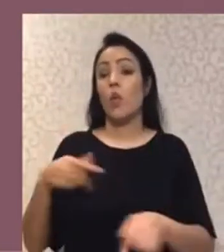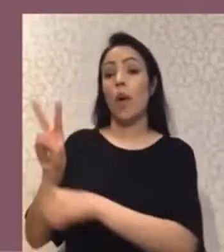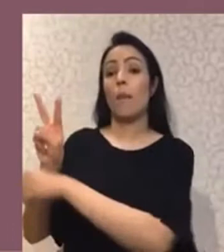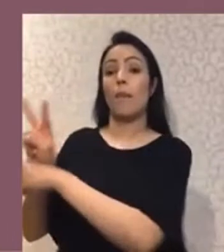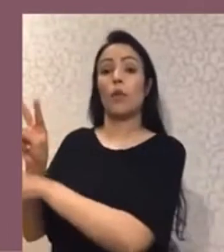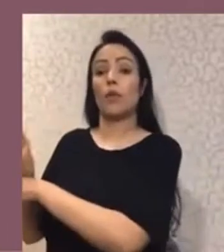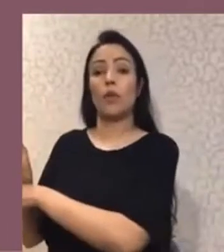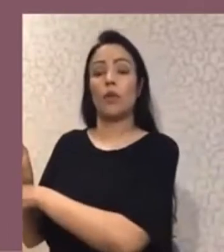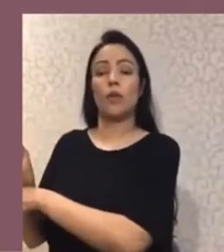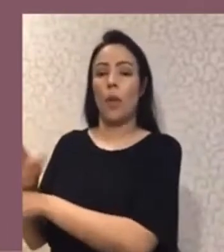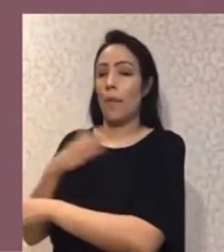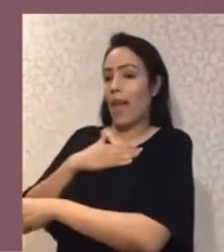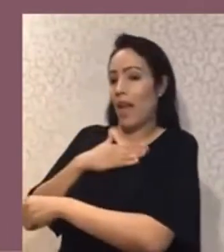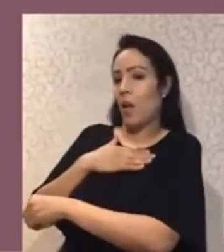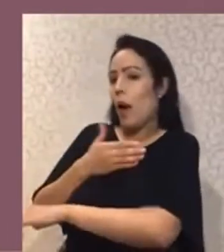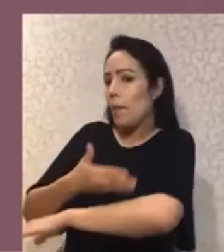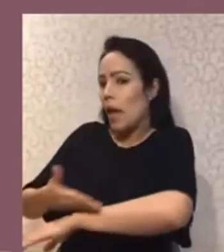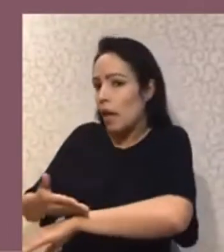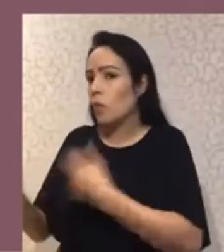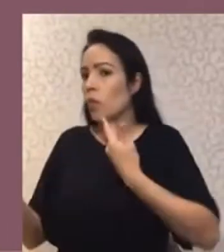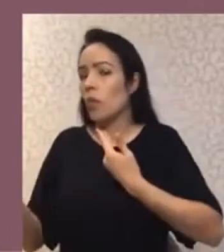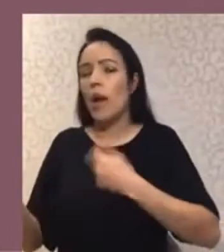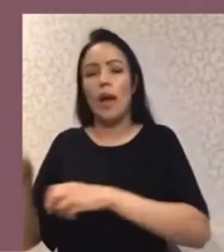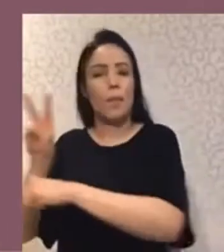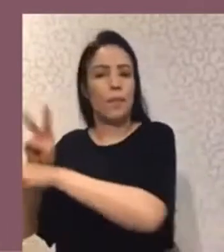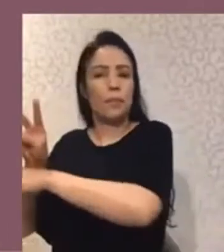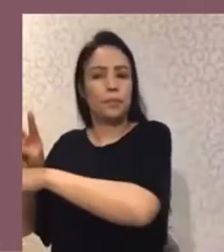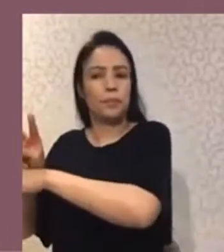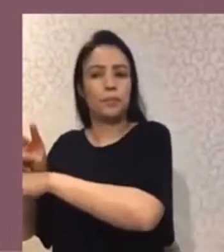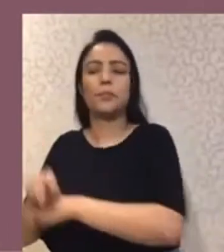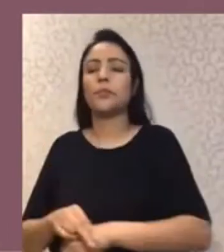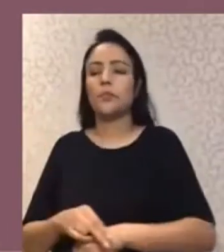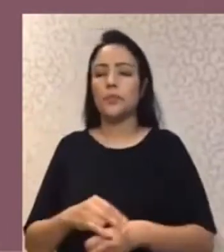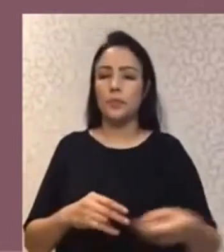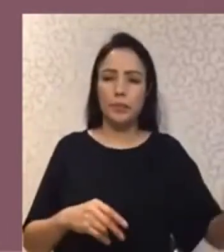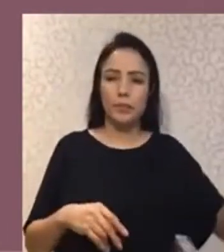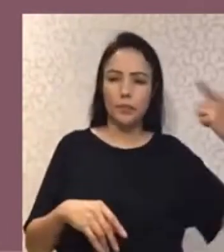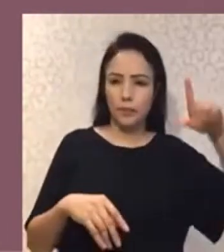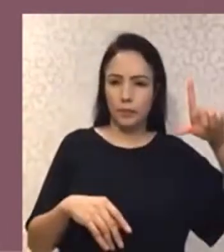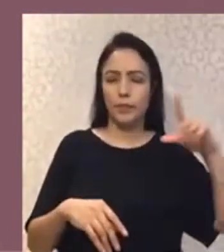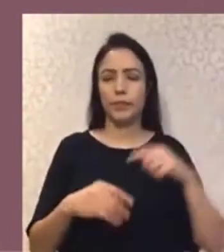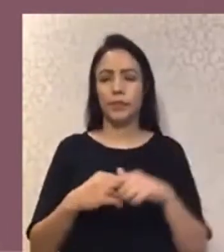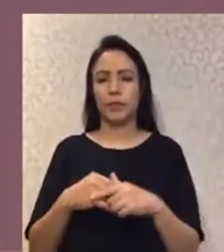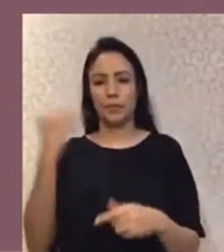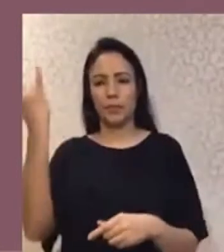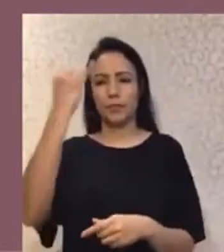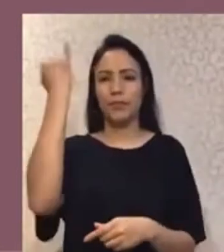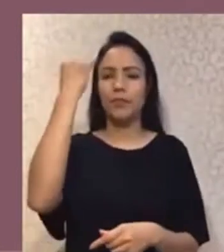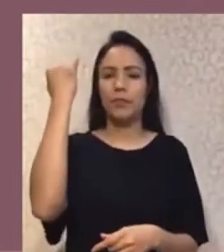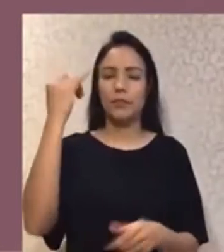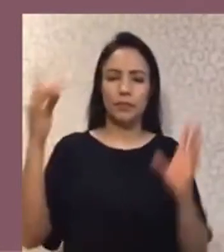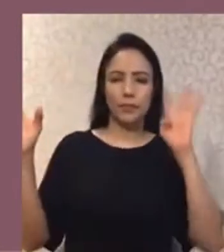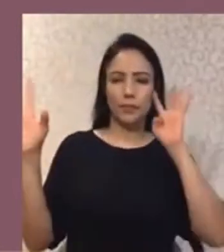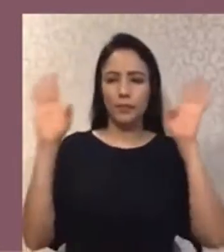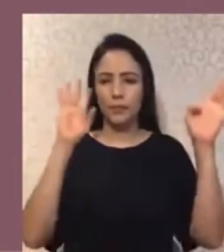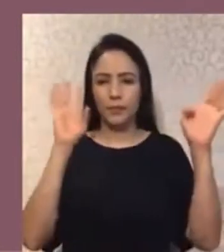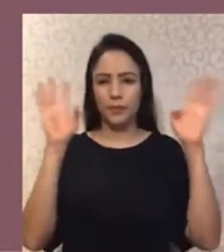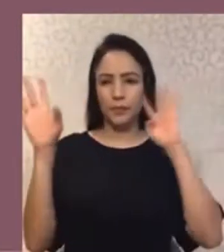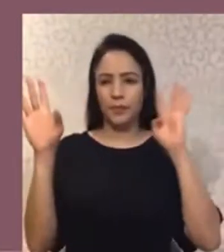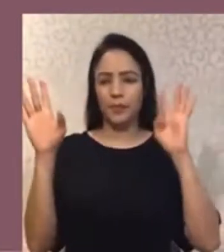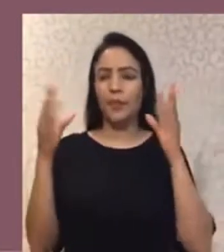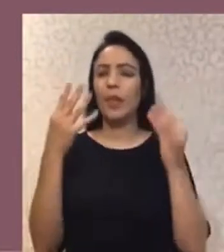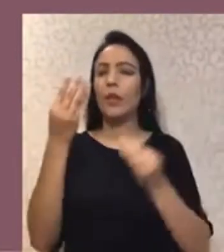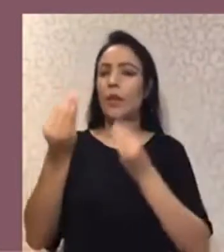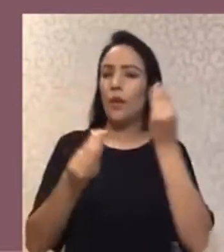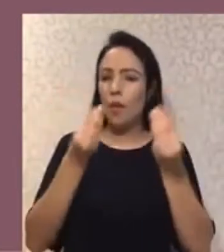né, os meus, né, narcisicamente. E aí tem uma outra coisa que é muito importante para a gente pensar em como se